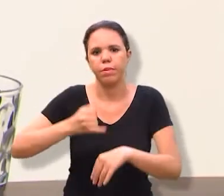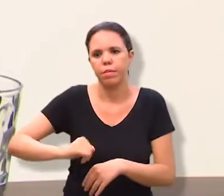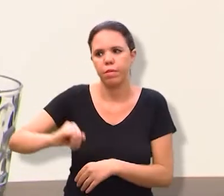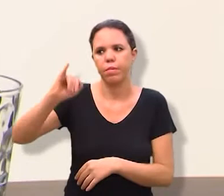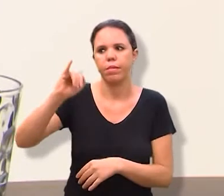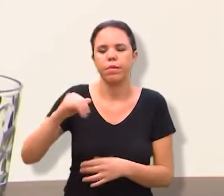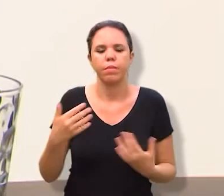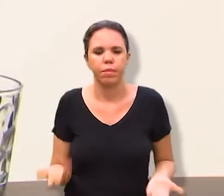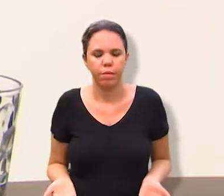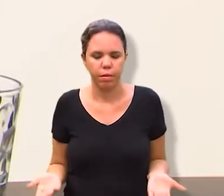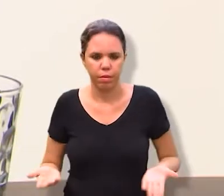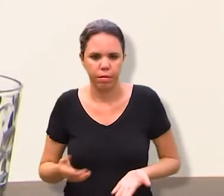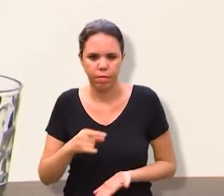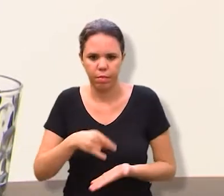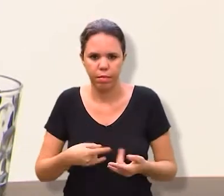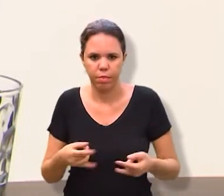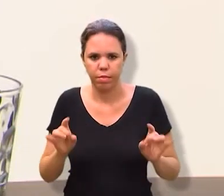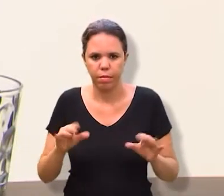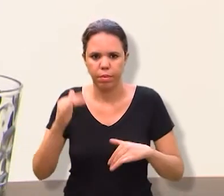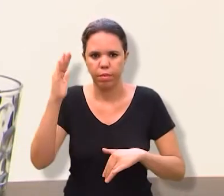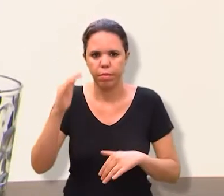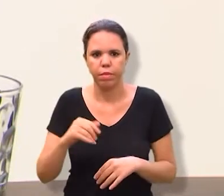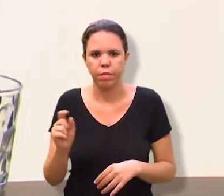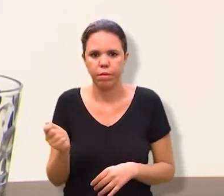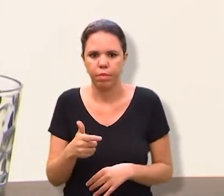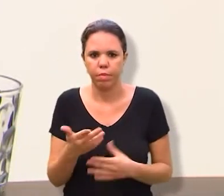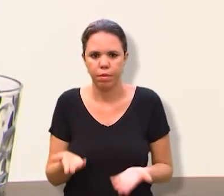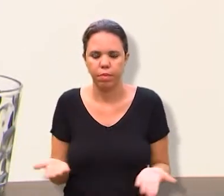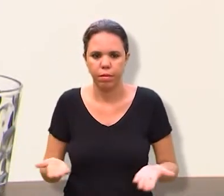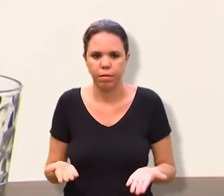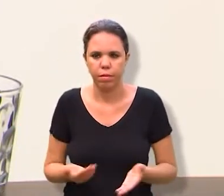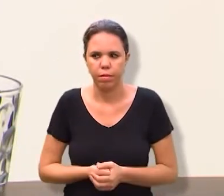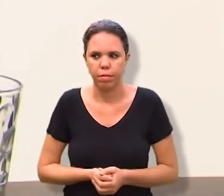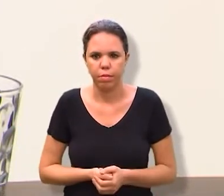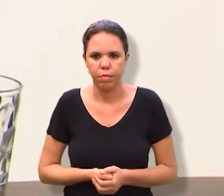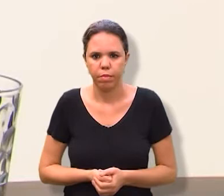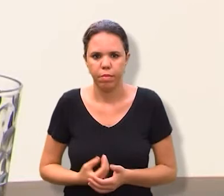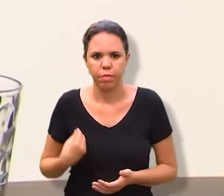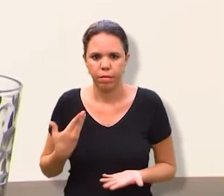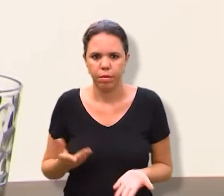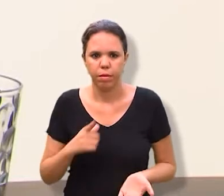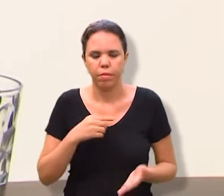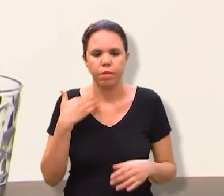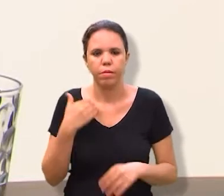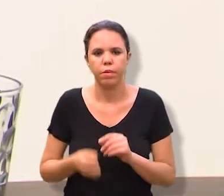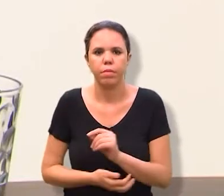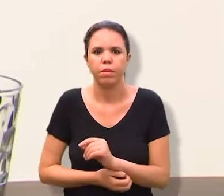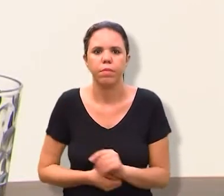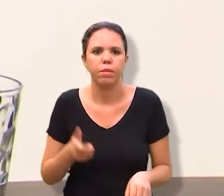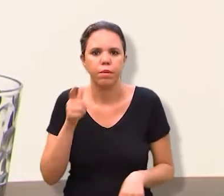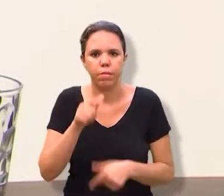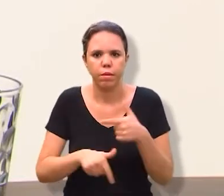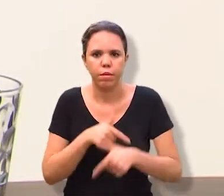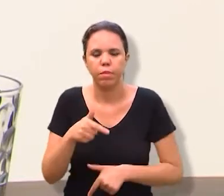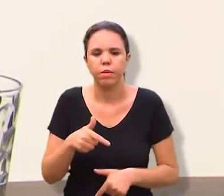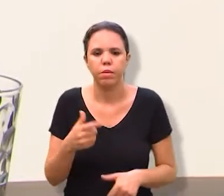de juros. Então, o cheque especial é muito mais alto do que isso, né? Hoje tem bancos que